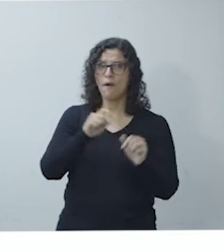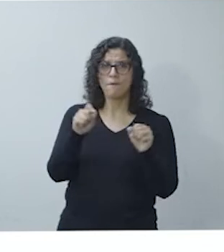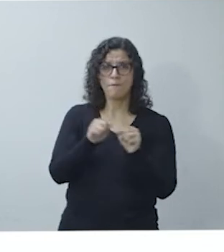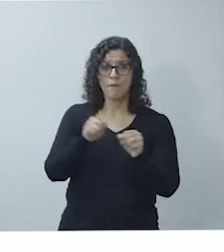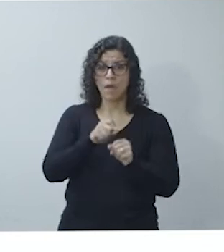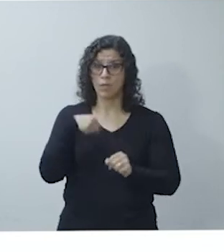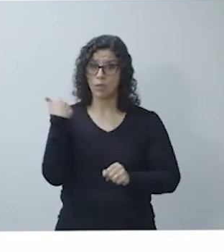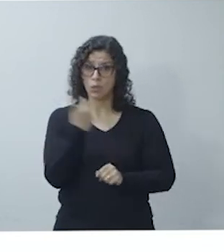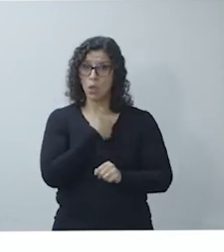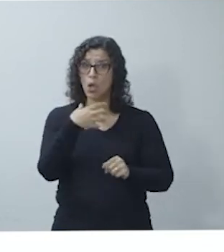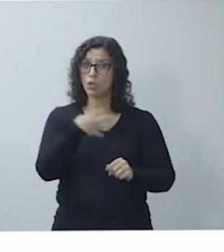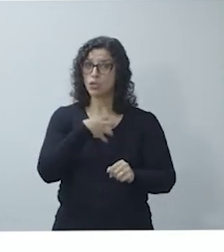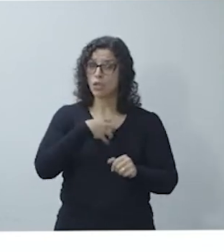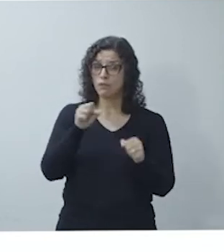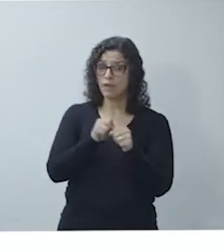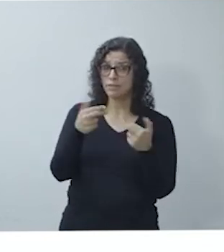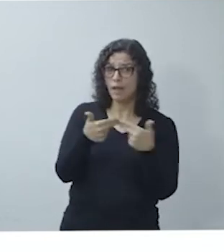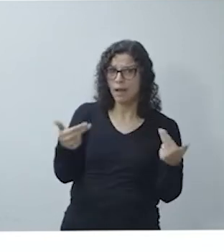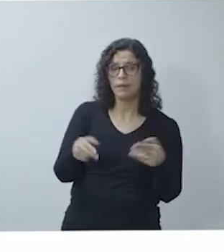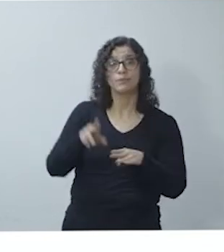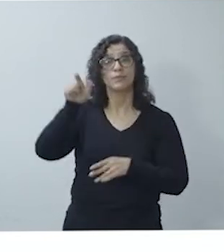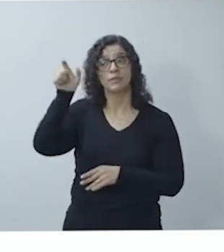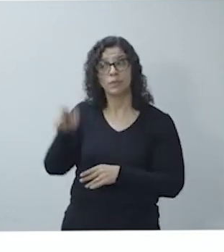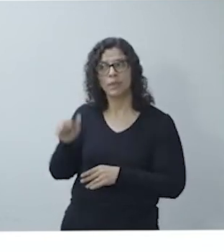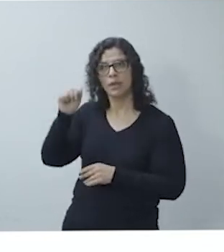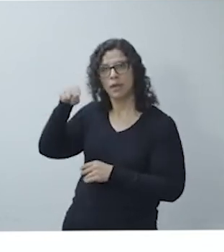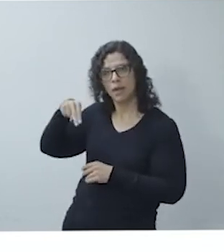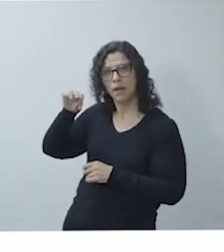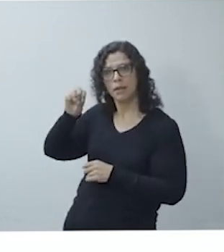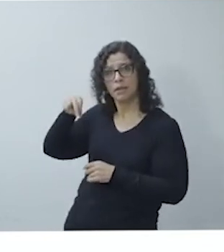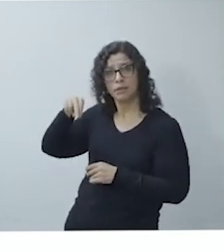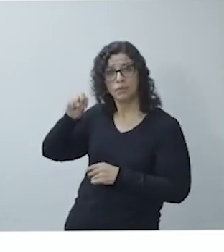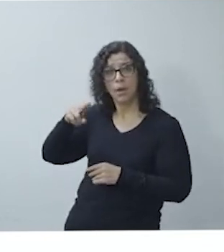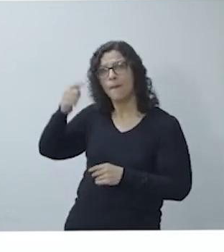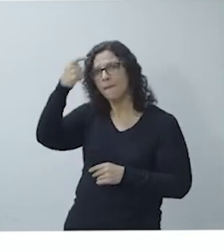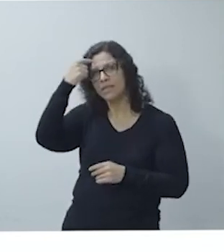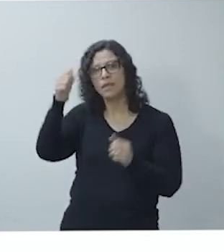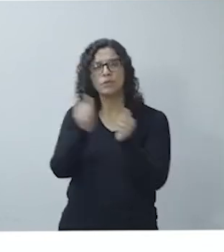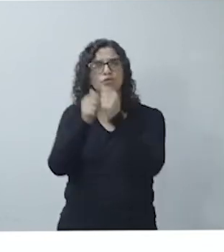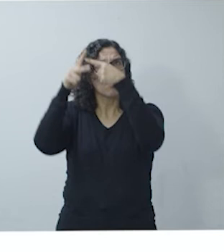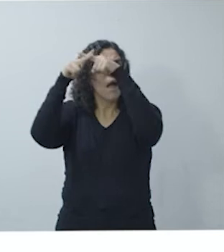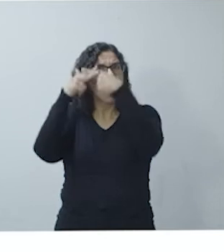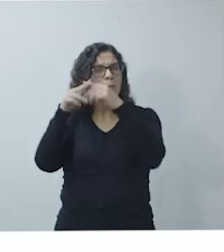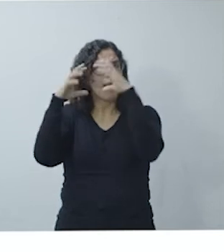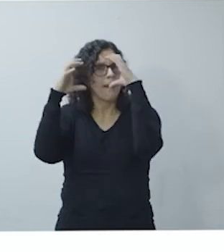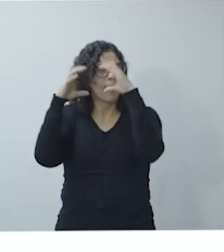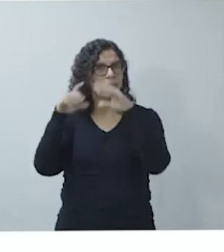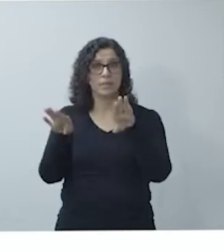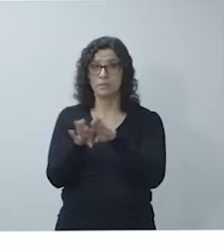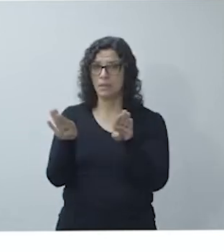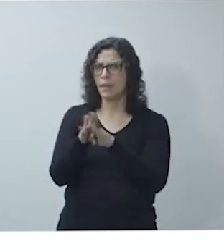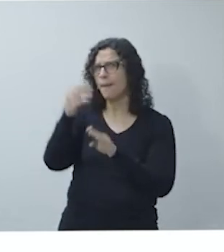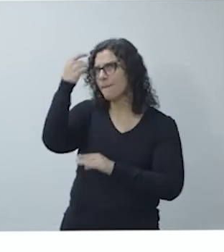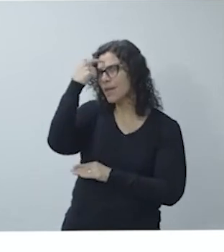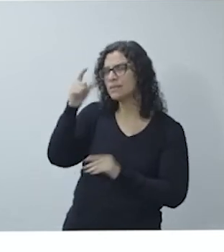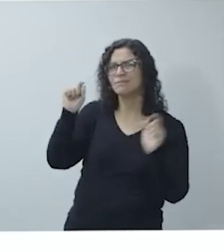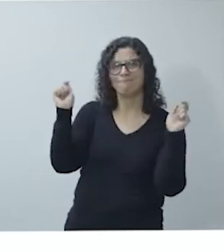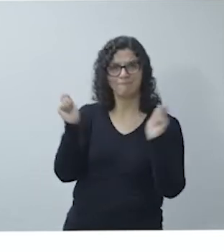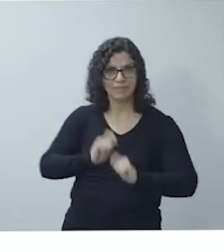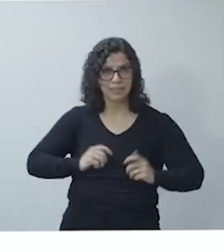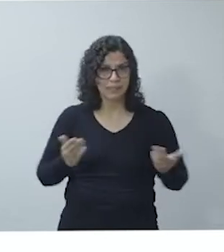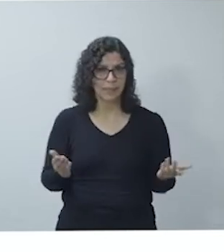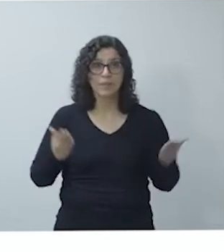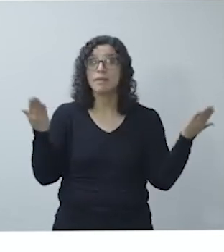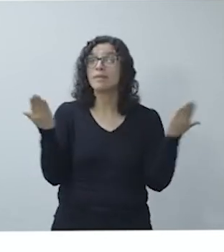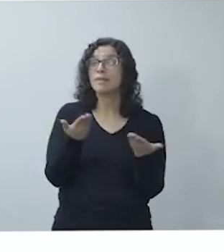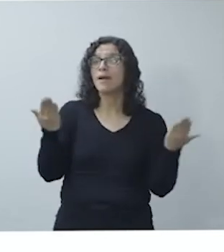aos maiores desatinos. Antenor pensava em arranjar a má cabeça. Estava convencido.